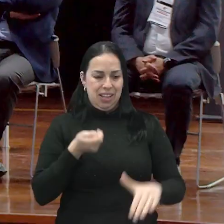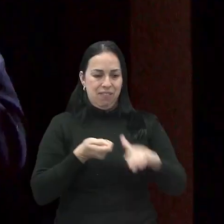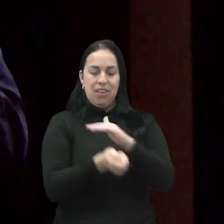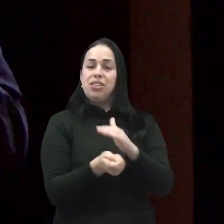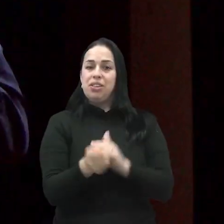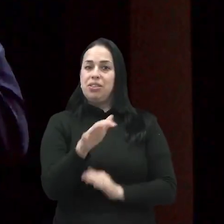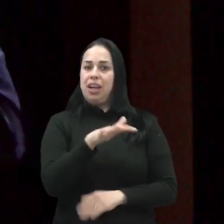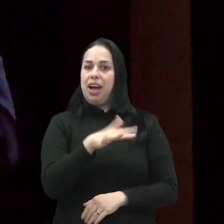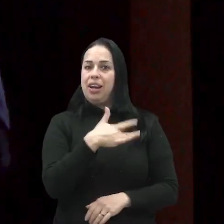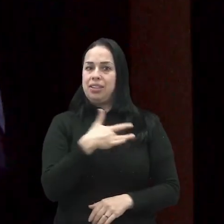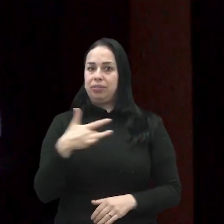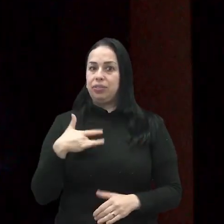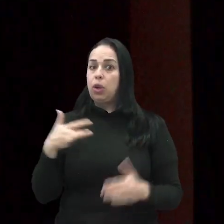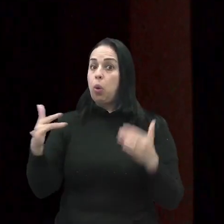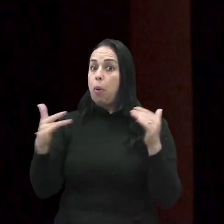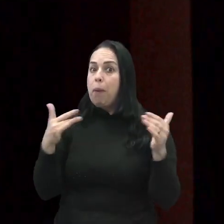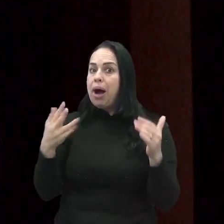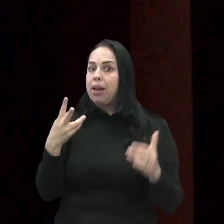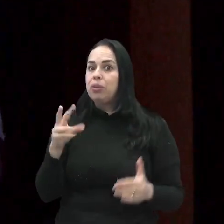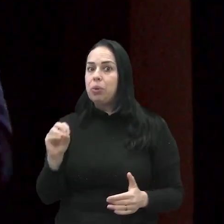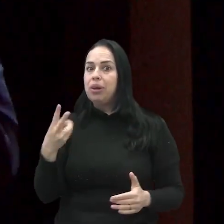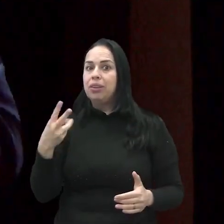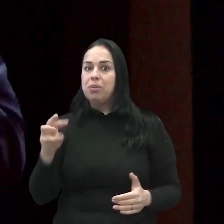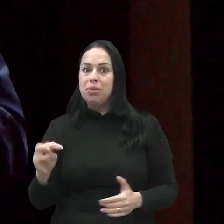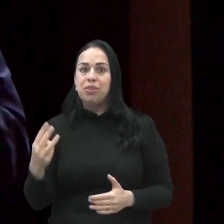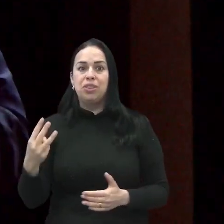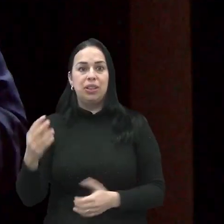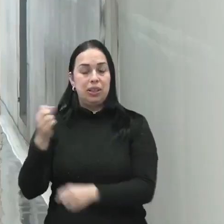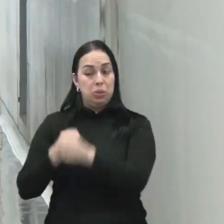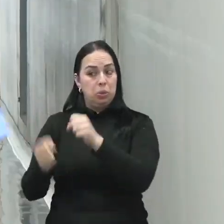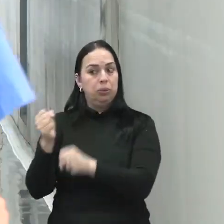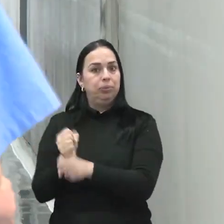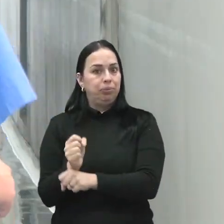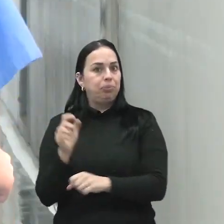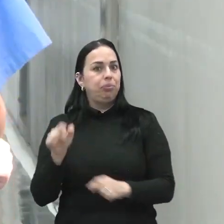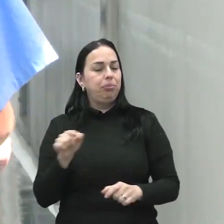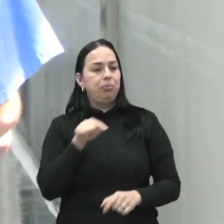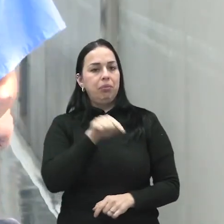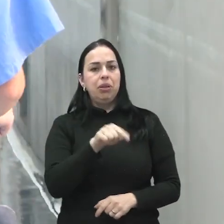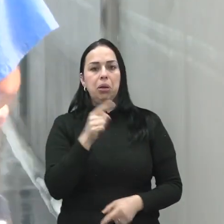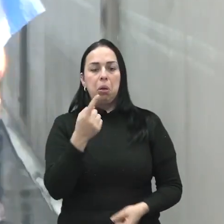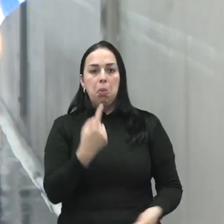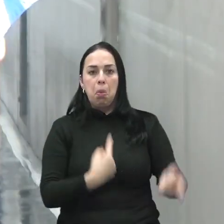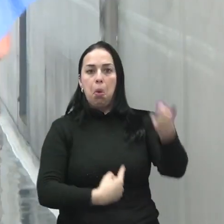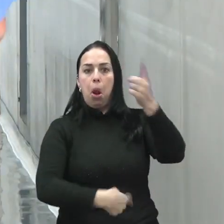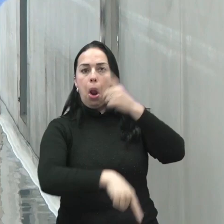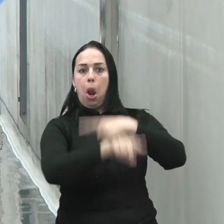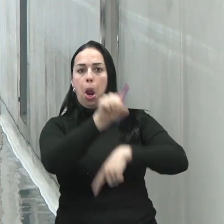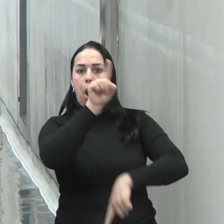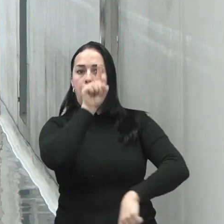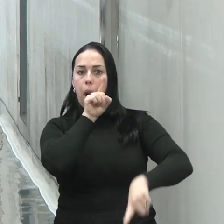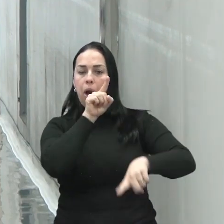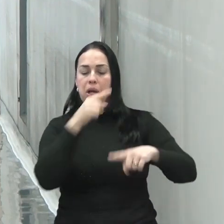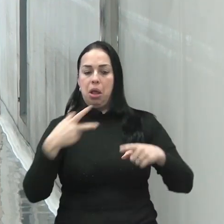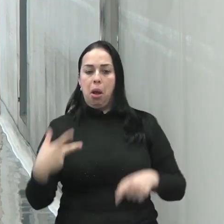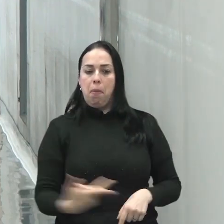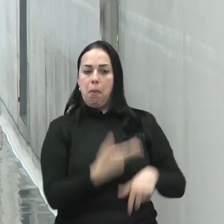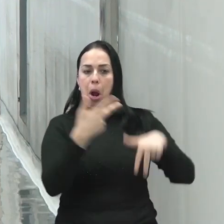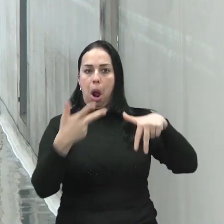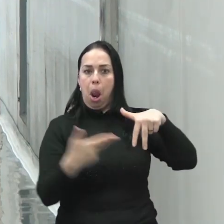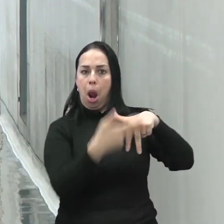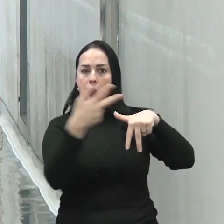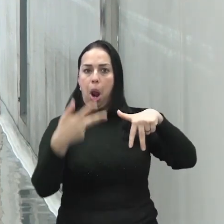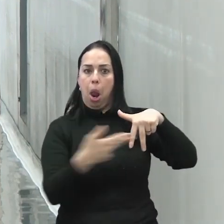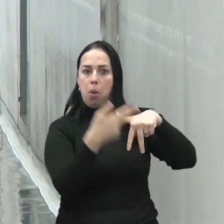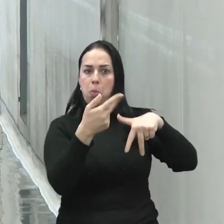saúde, na comparação com 2023. O resultado foi um salto no número de